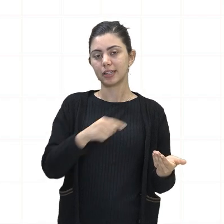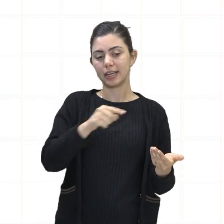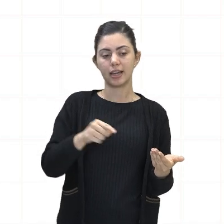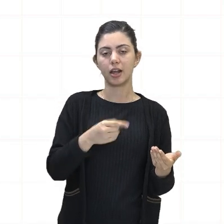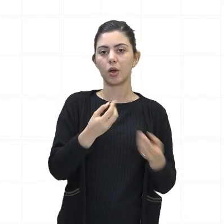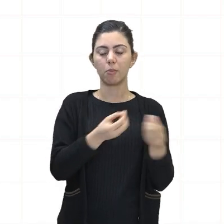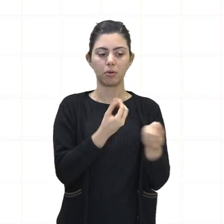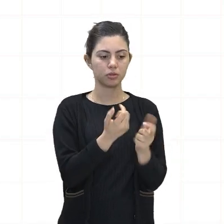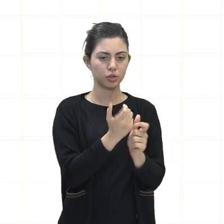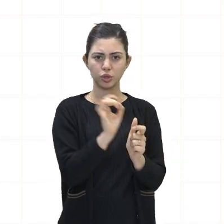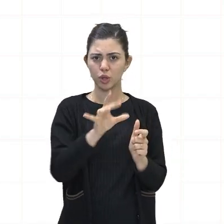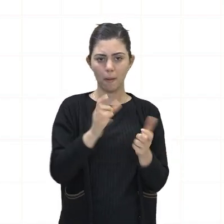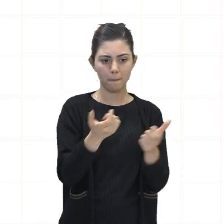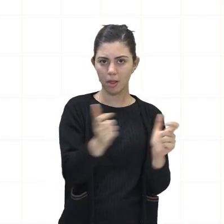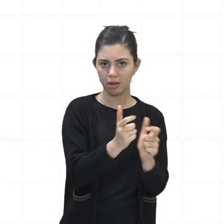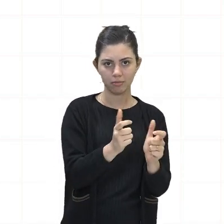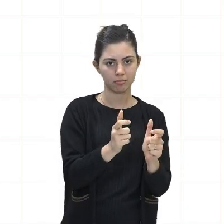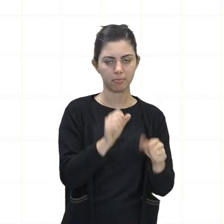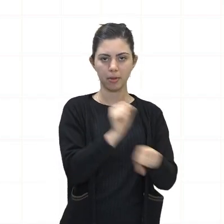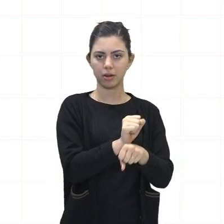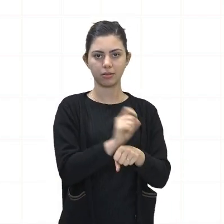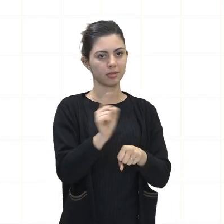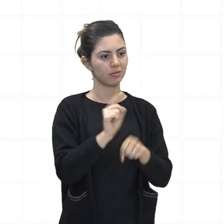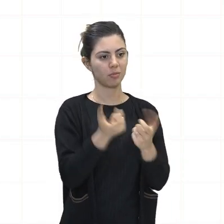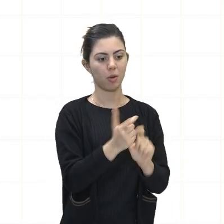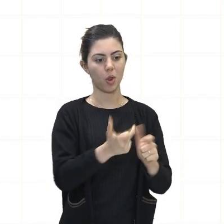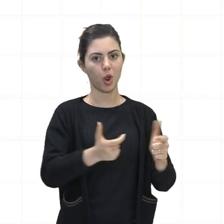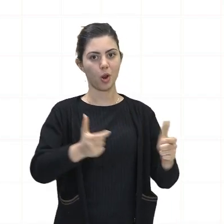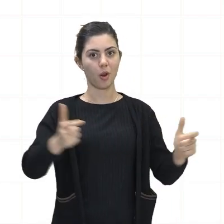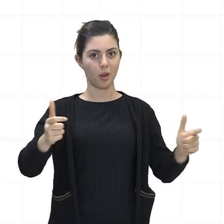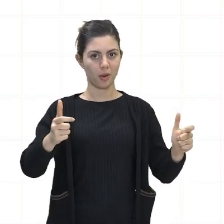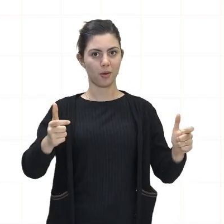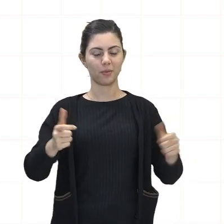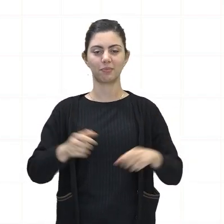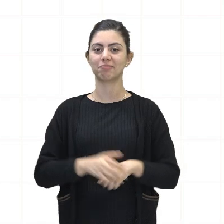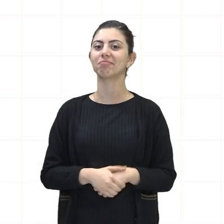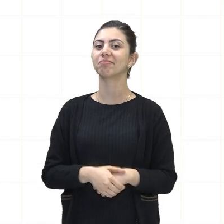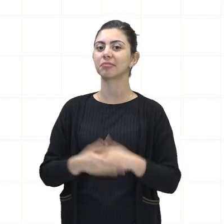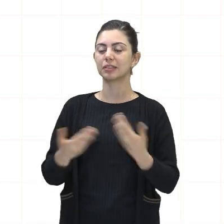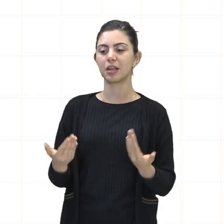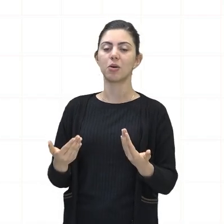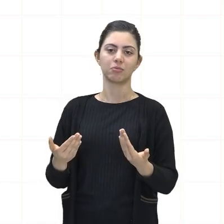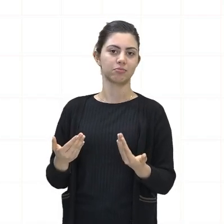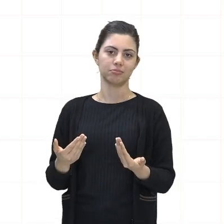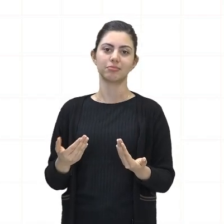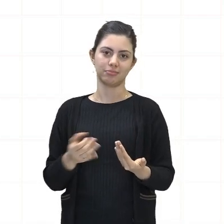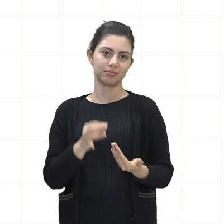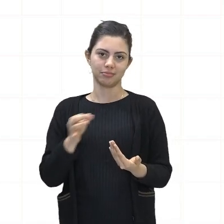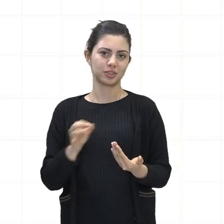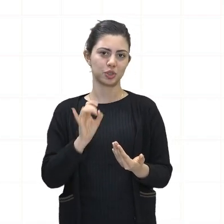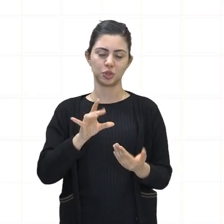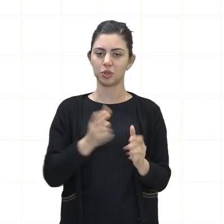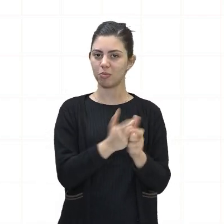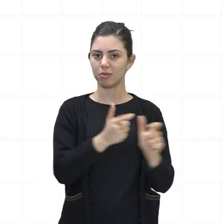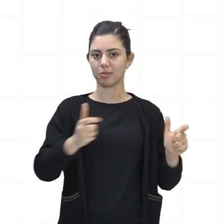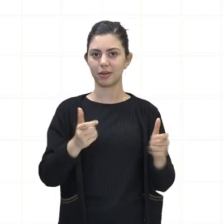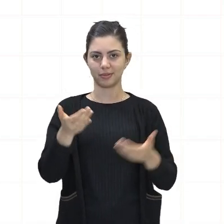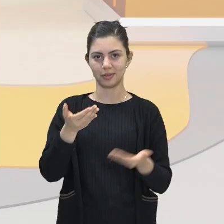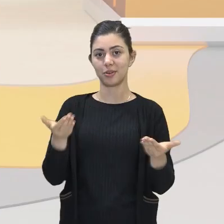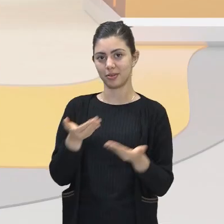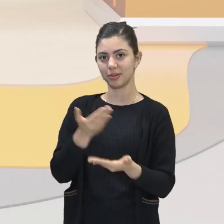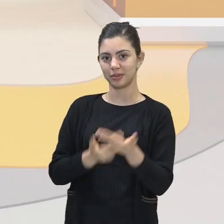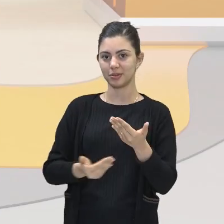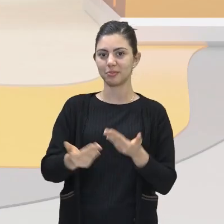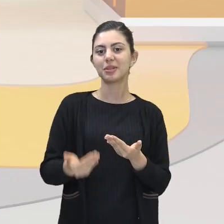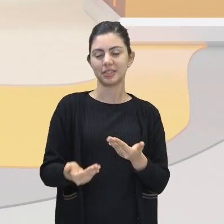para, a cidade só cresce, o de cima sobe e o de baixo desce, como já diria Chico Science. Vamos lá então, depois